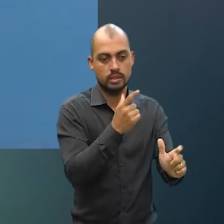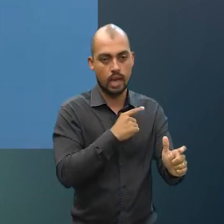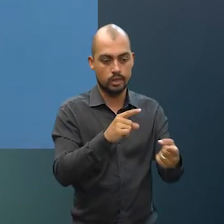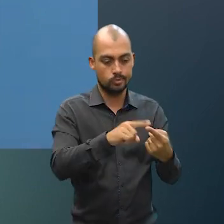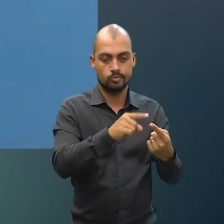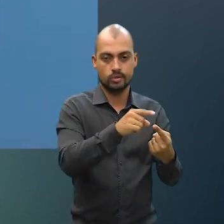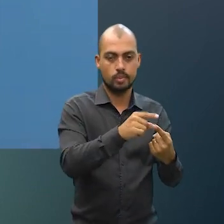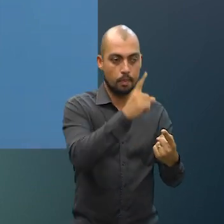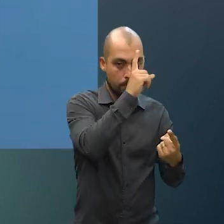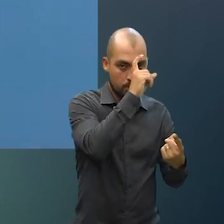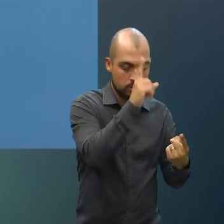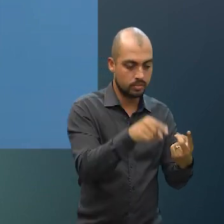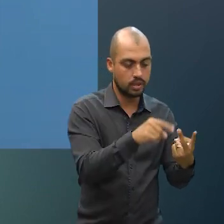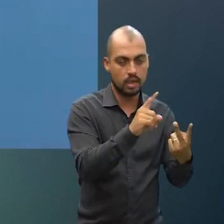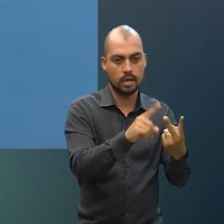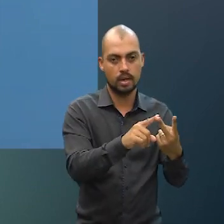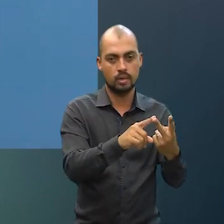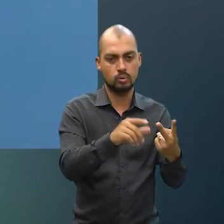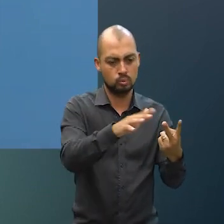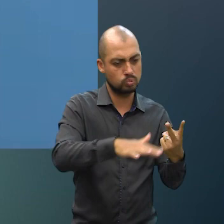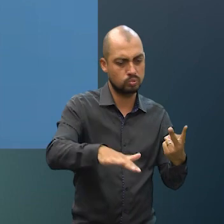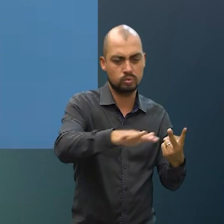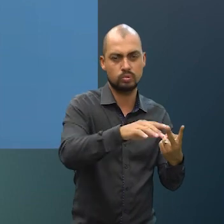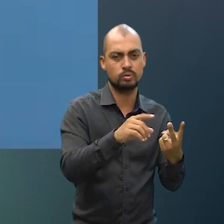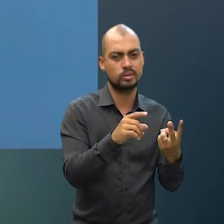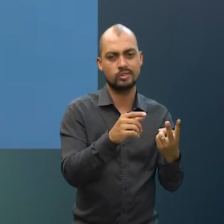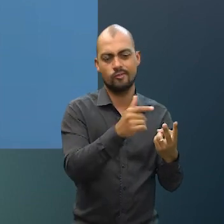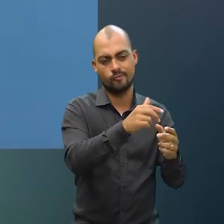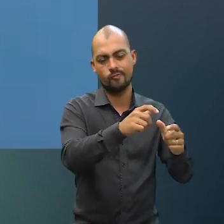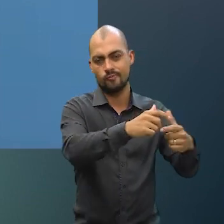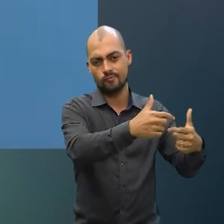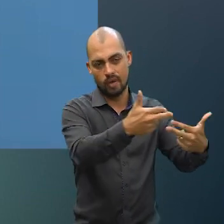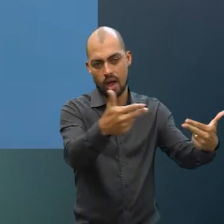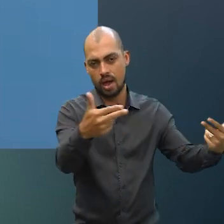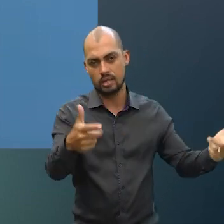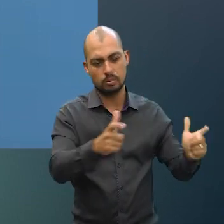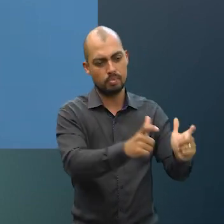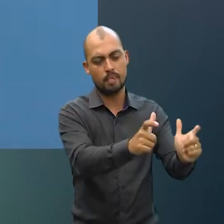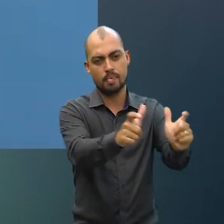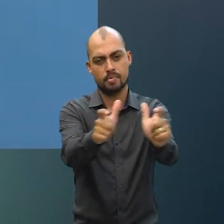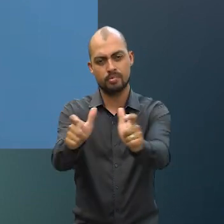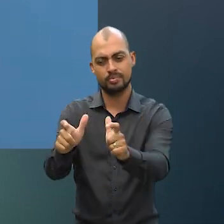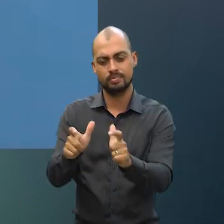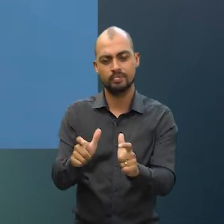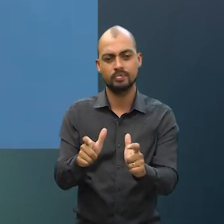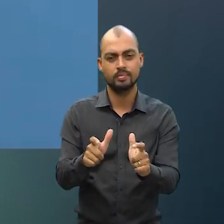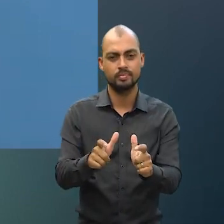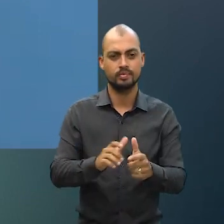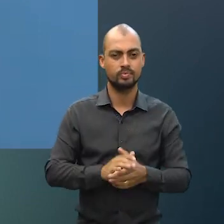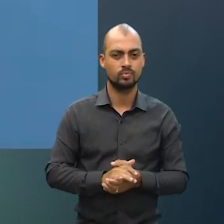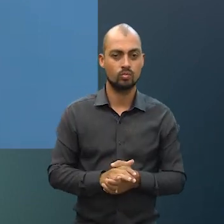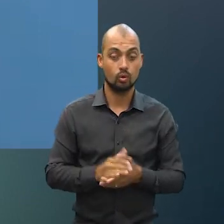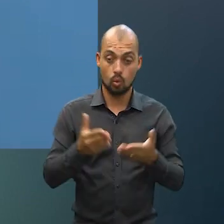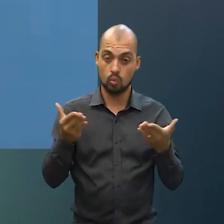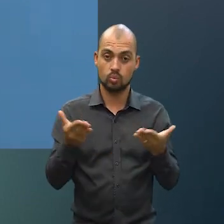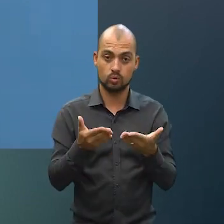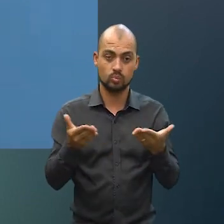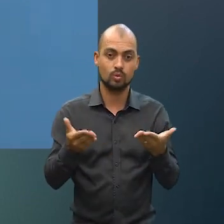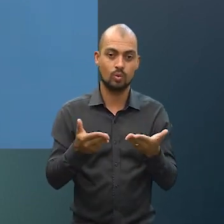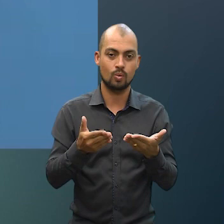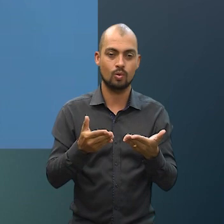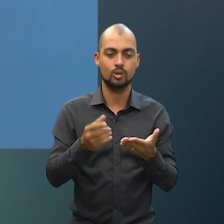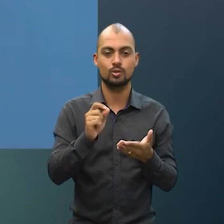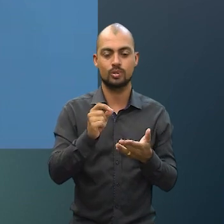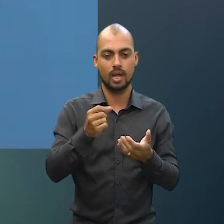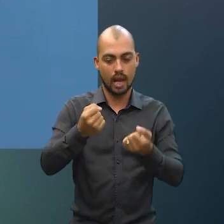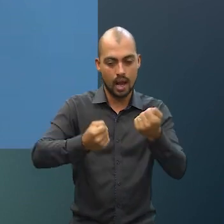médica, hospitalar, setor odontológico, a parte de IoT, que hoje está muito em onda, né? Que é a parte